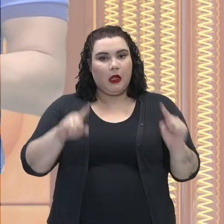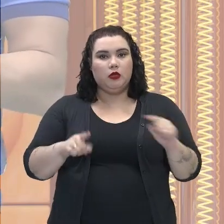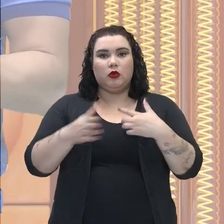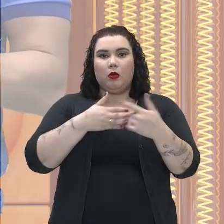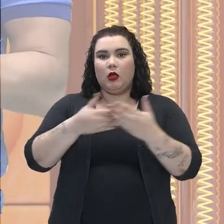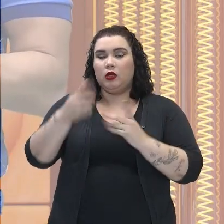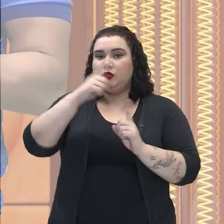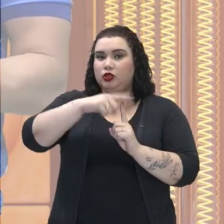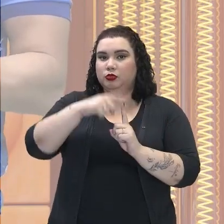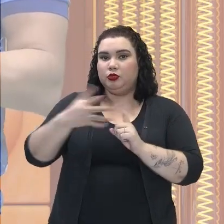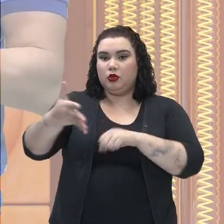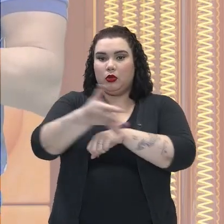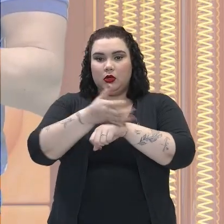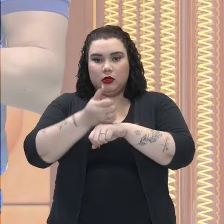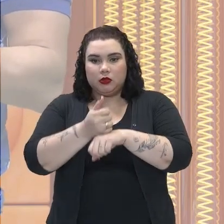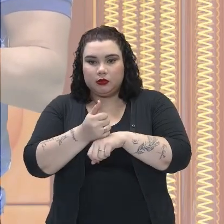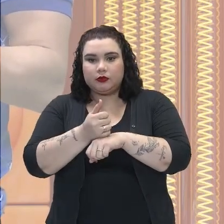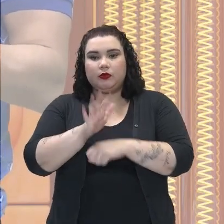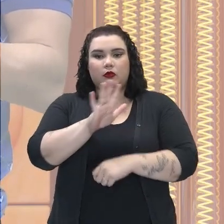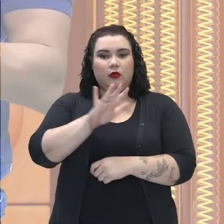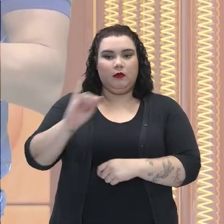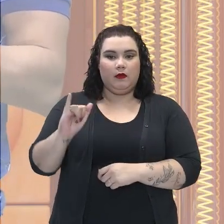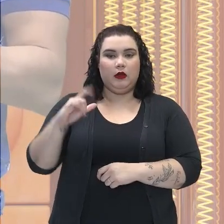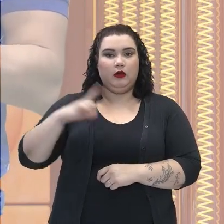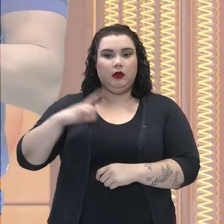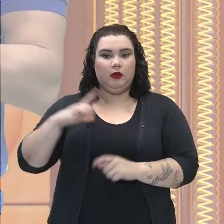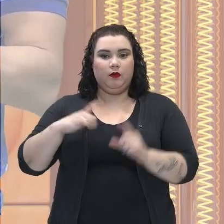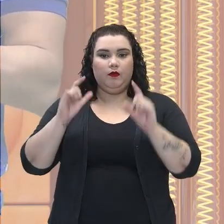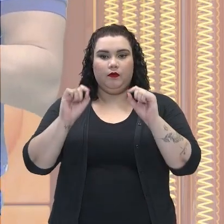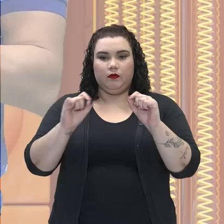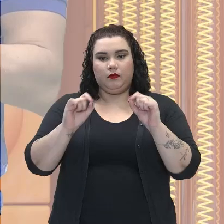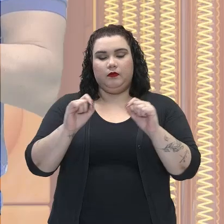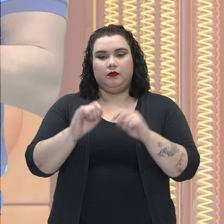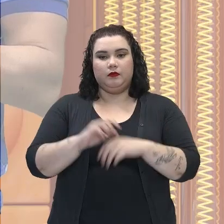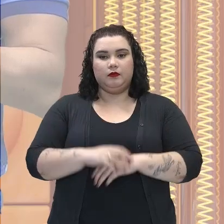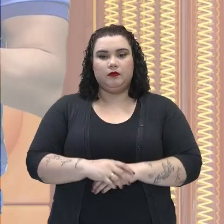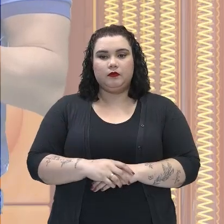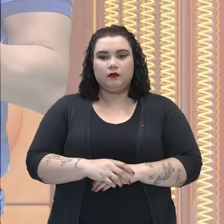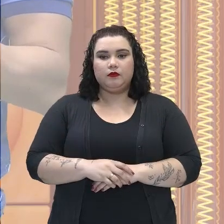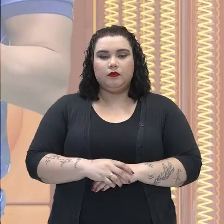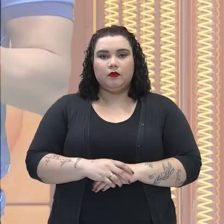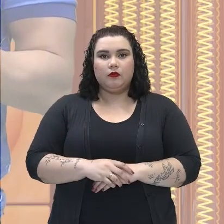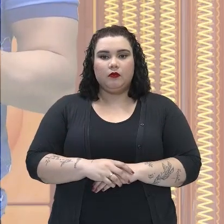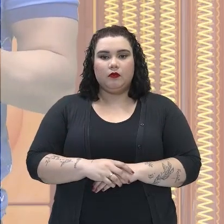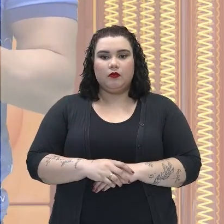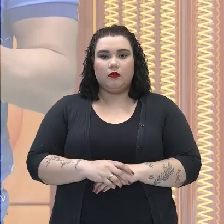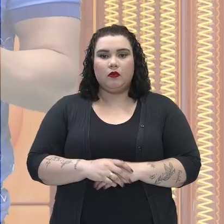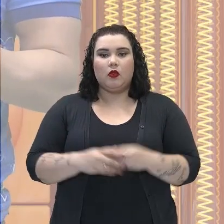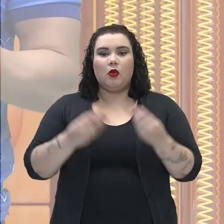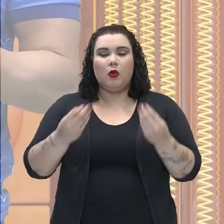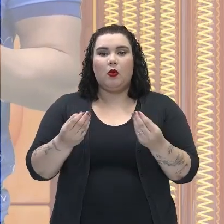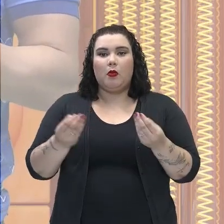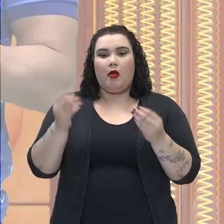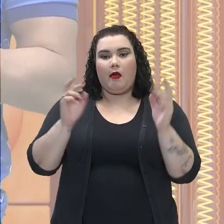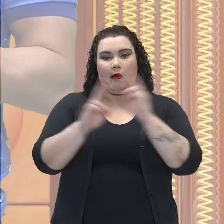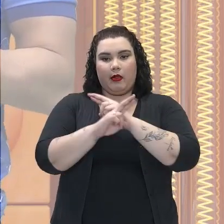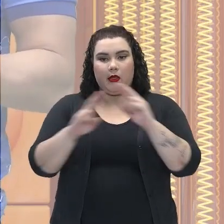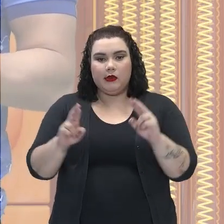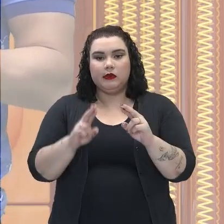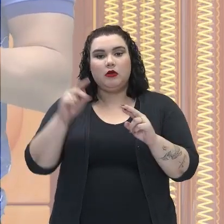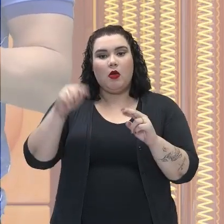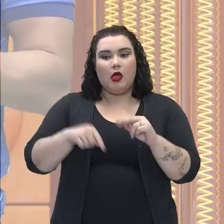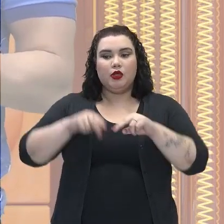de colonização, ela vai incidir, ela vai recair na questão relacionada à